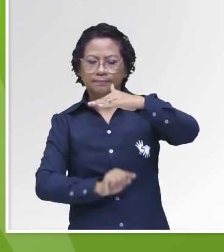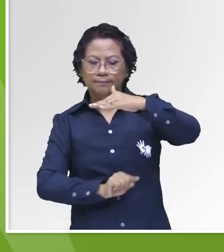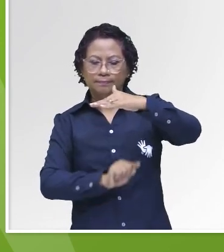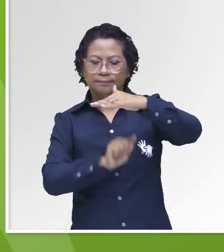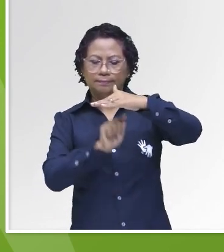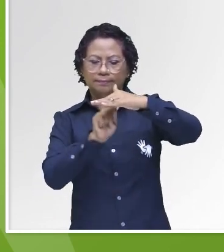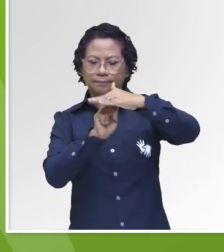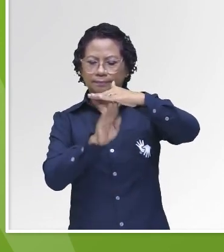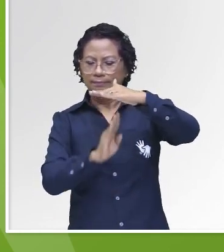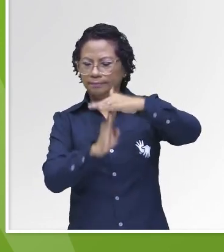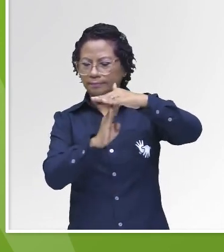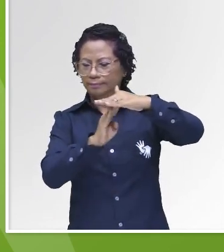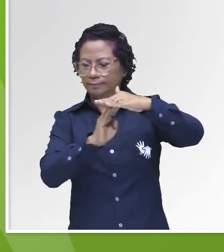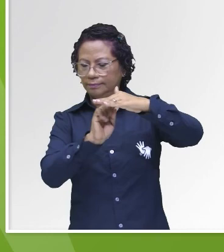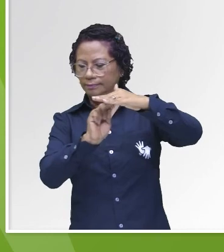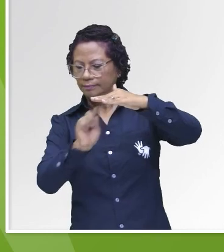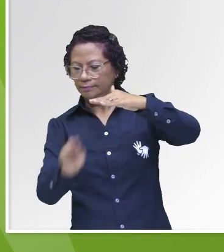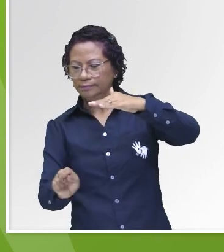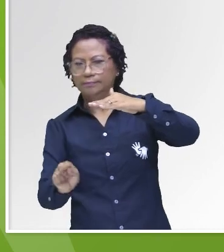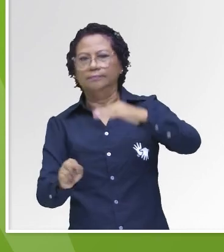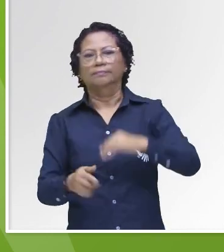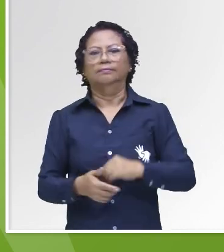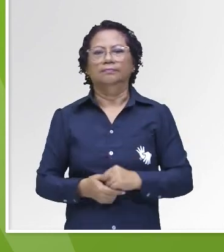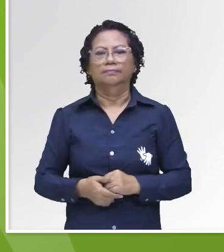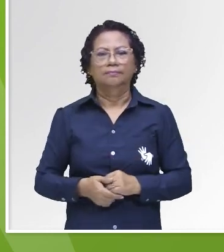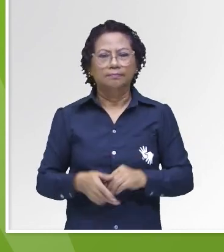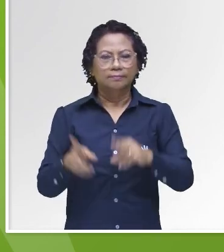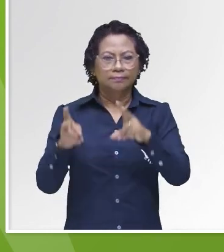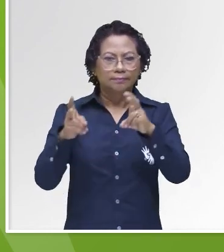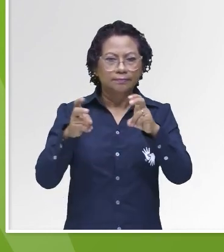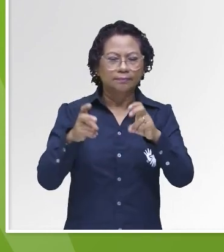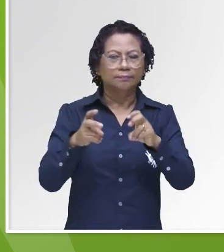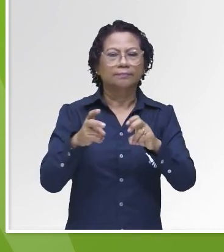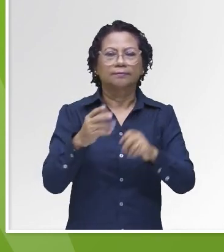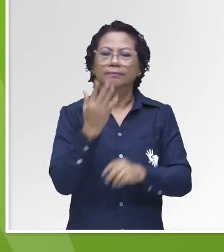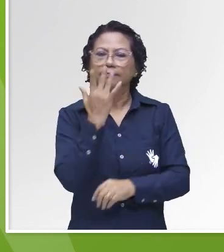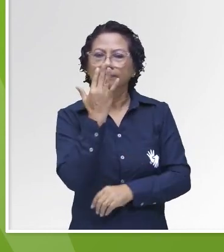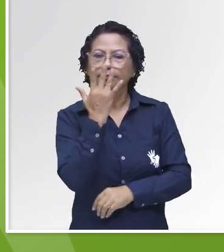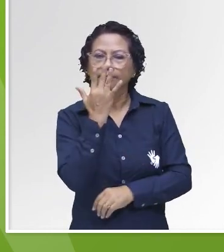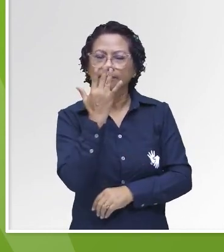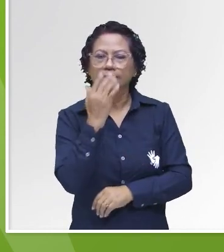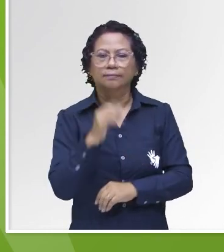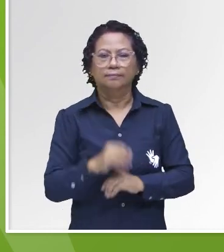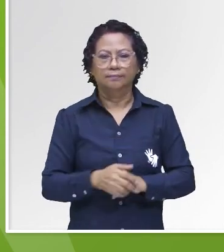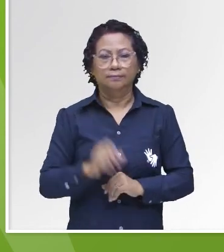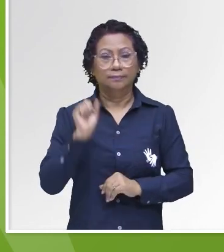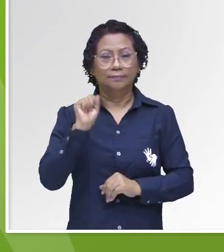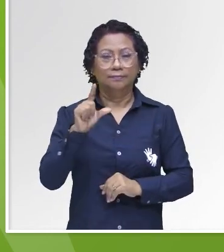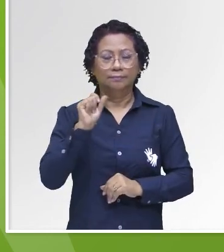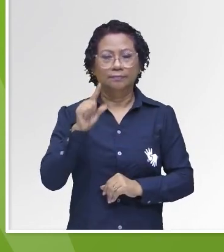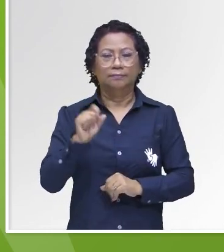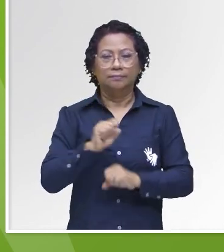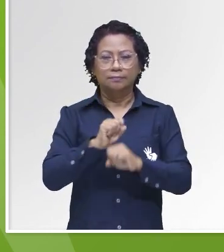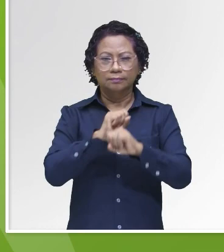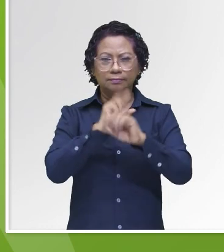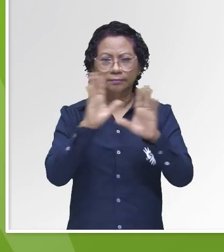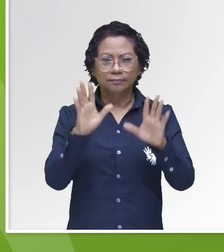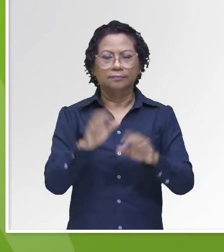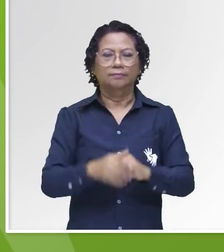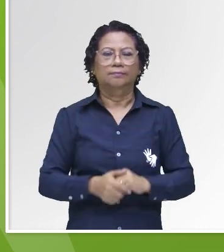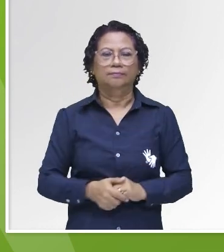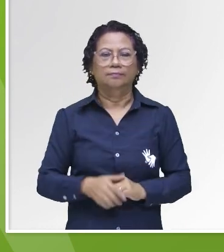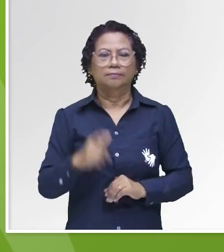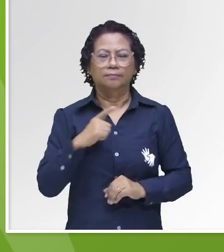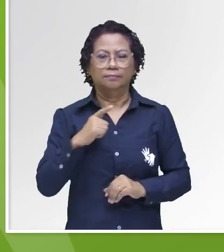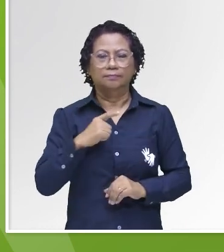é esse azul mais clarinho. Essa daqui, olha, você que não está conseguindo verificar aí, olha. é essa daqui, ó. É o que tem o